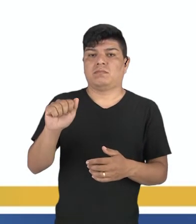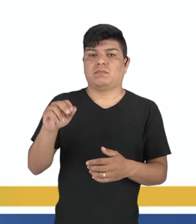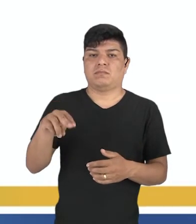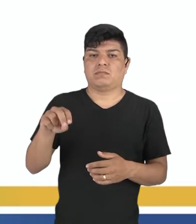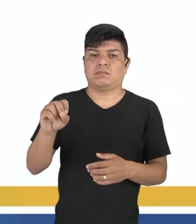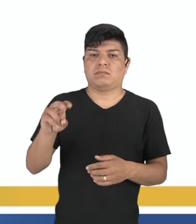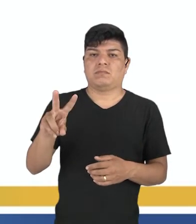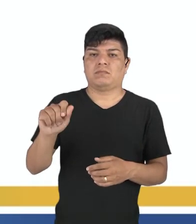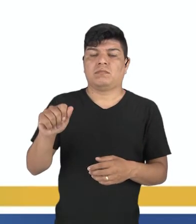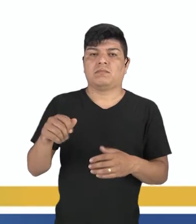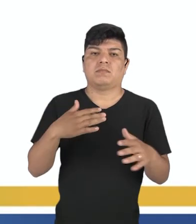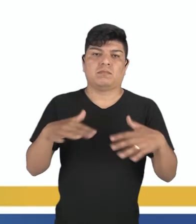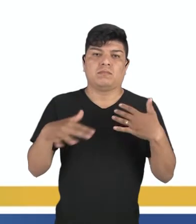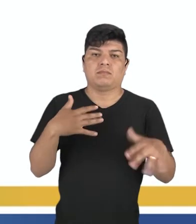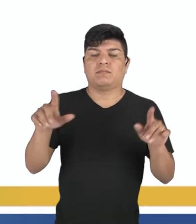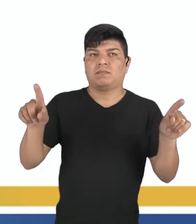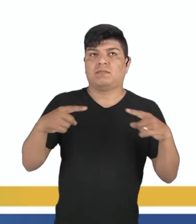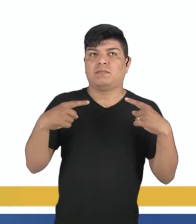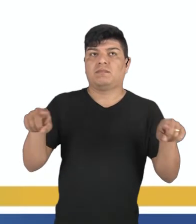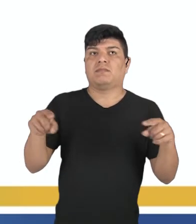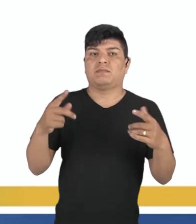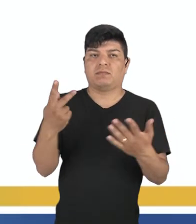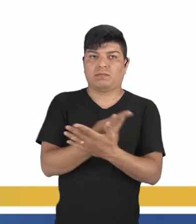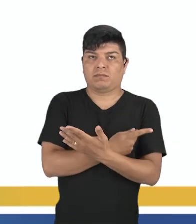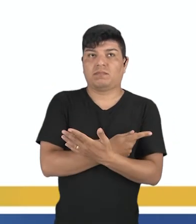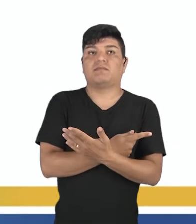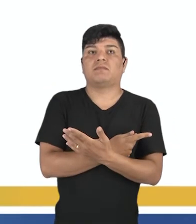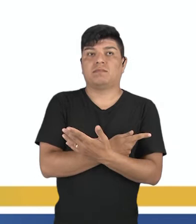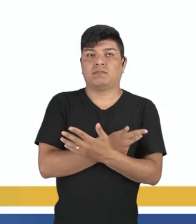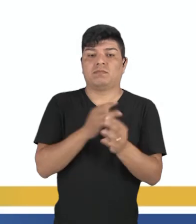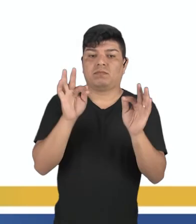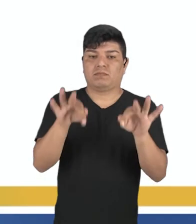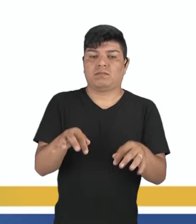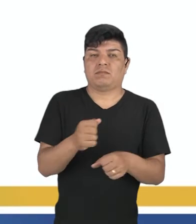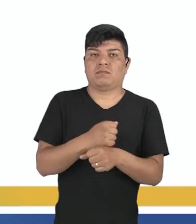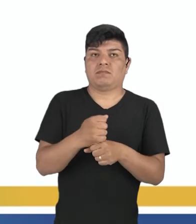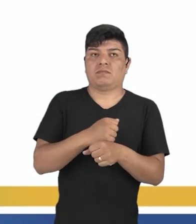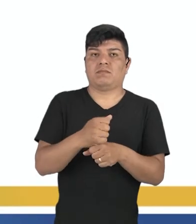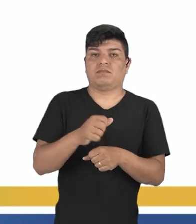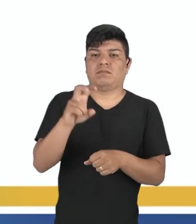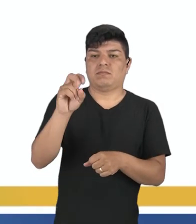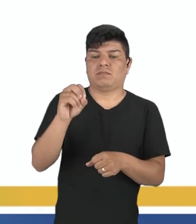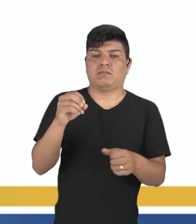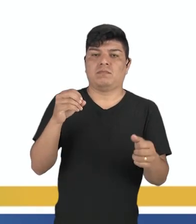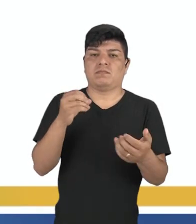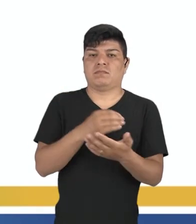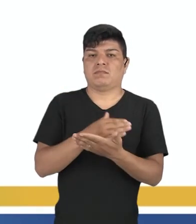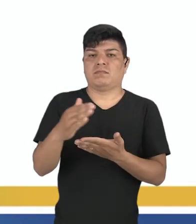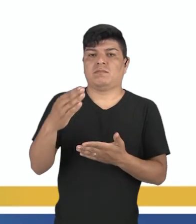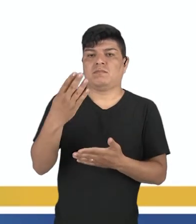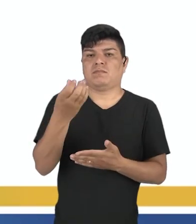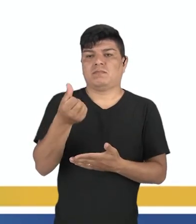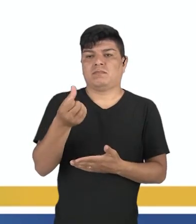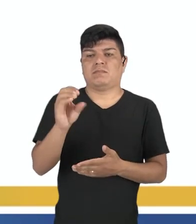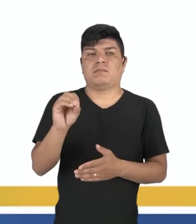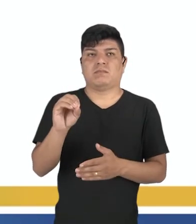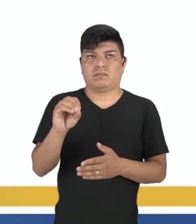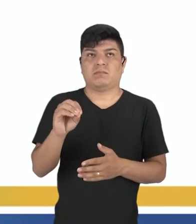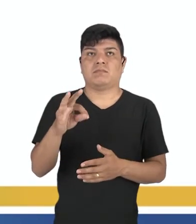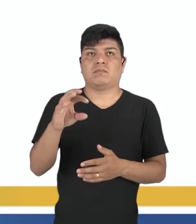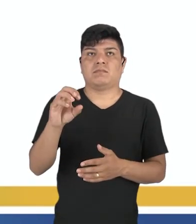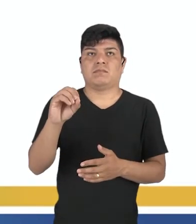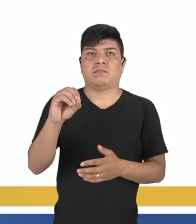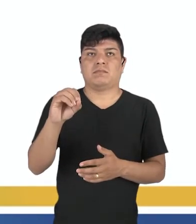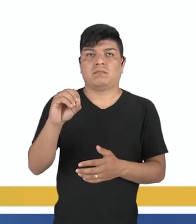movimentos musicais que ocorrem em paralelo entre o fim da década de 50 e a década de 60. São a